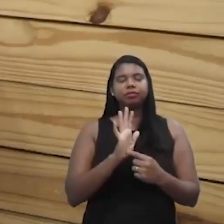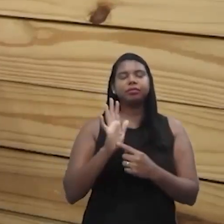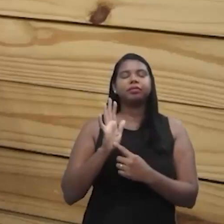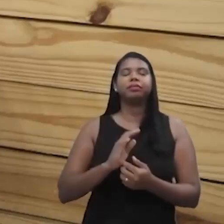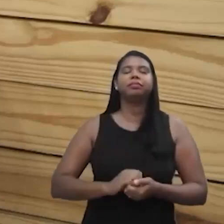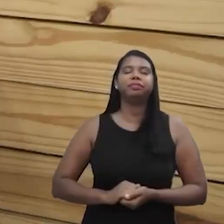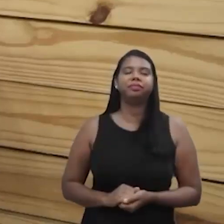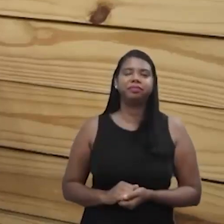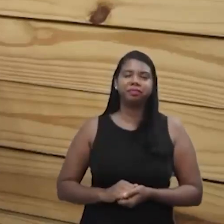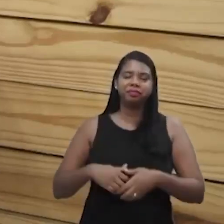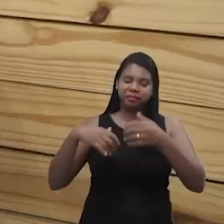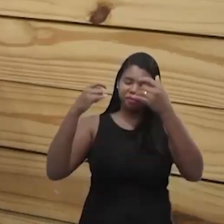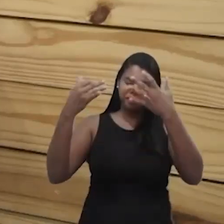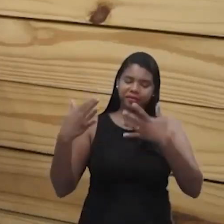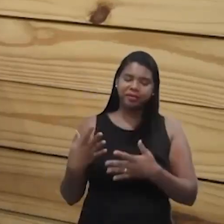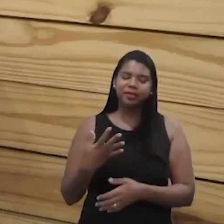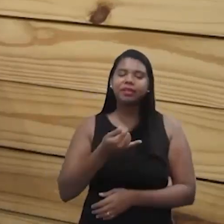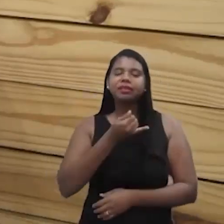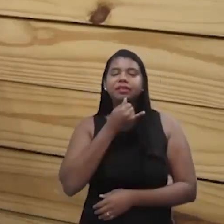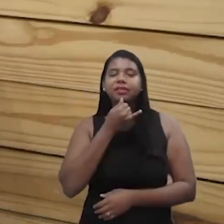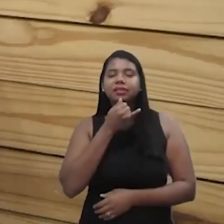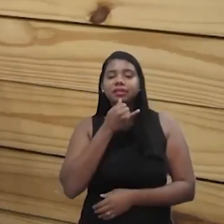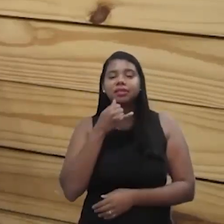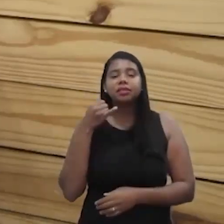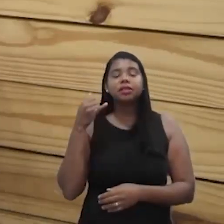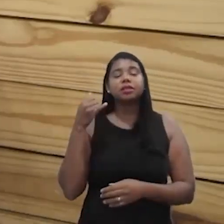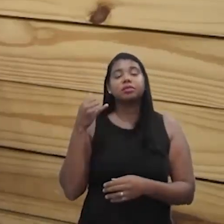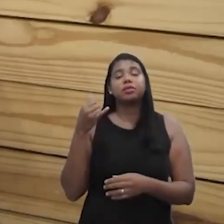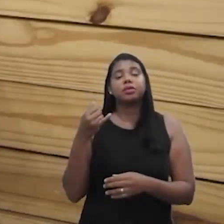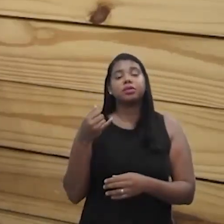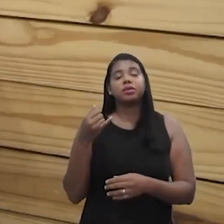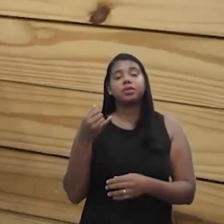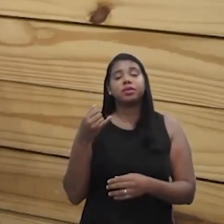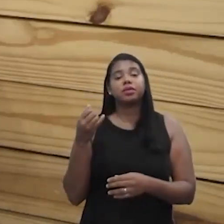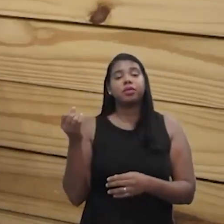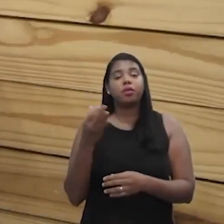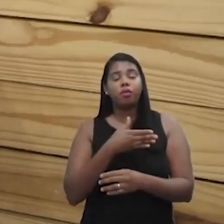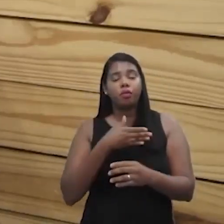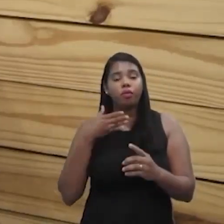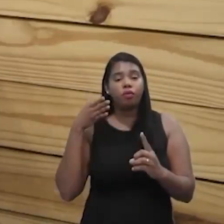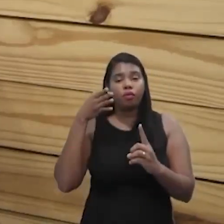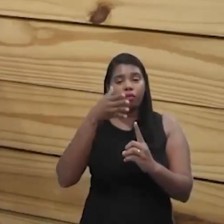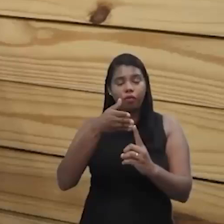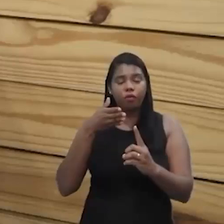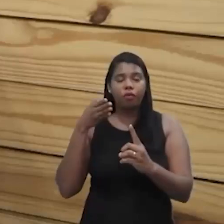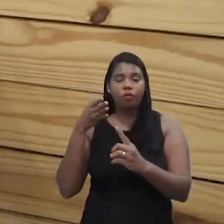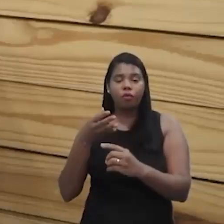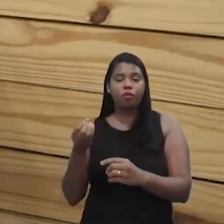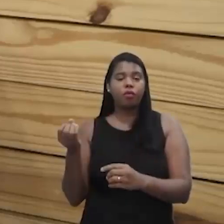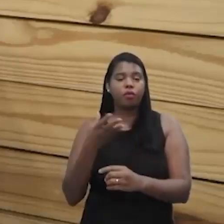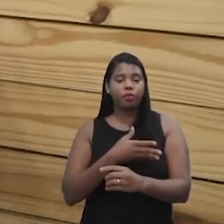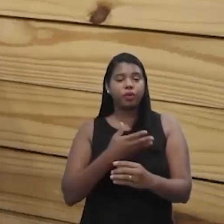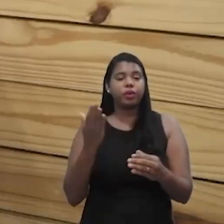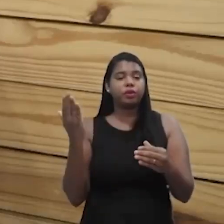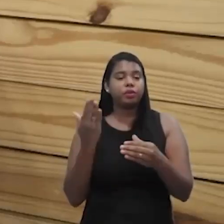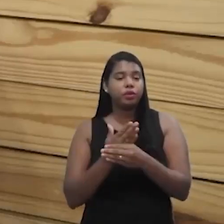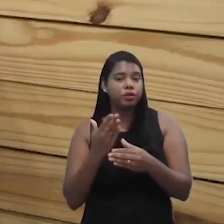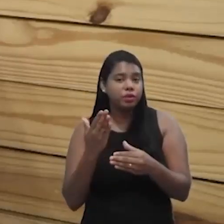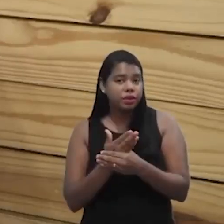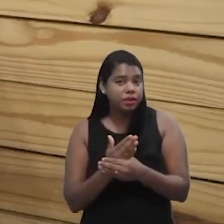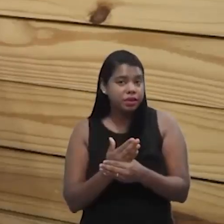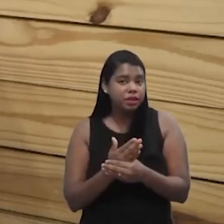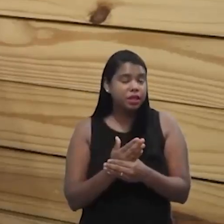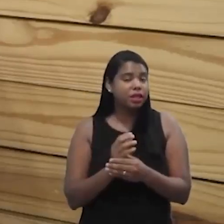Não, a gente está falando de algo que pode ser uma inovação de processo, a gente pode estar falando que pode ser uma inovação numa área